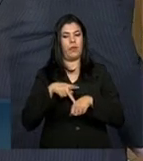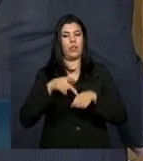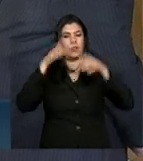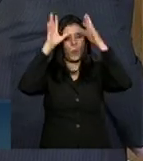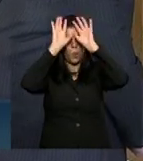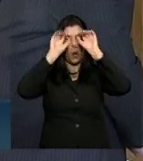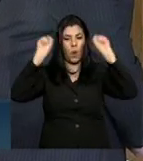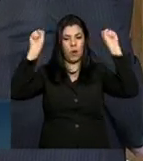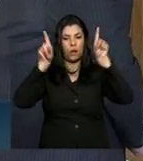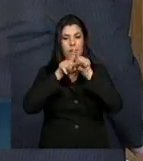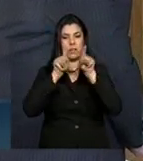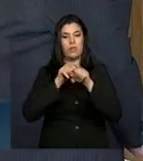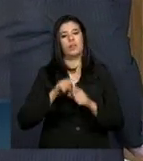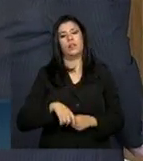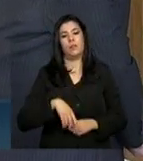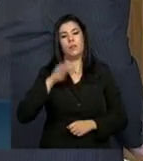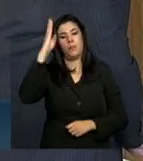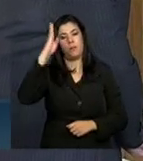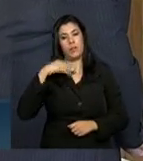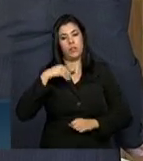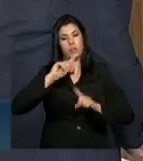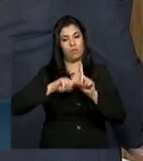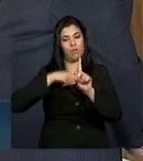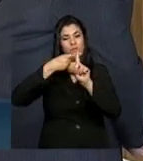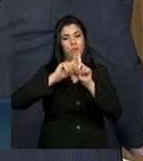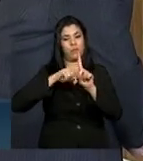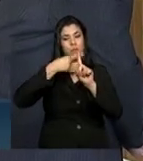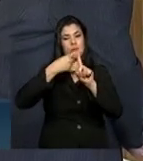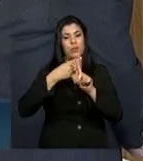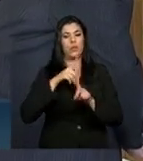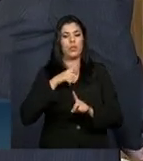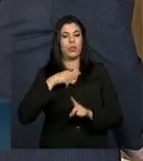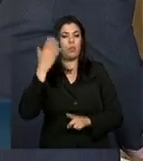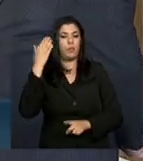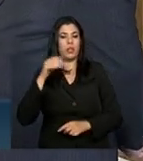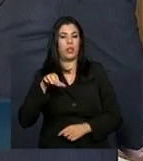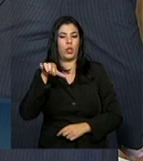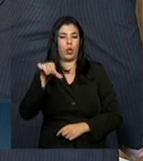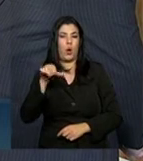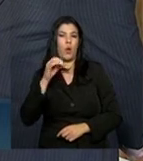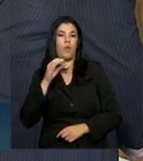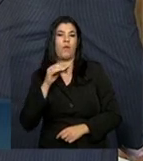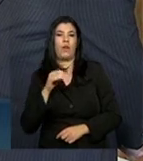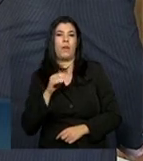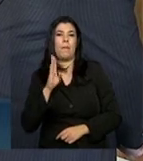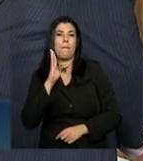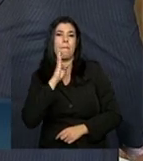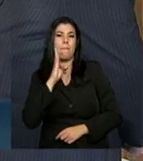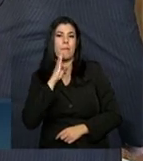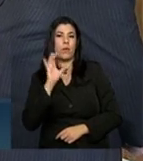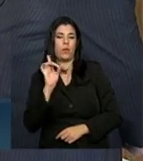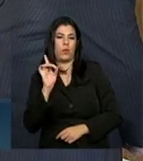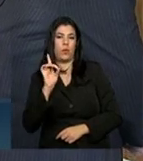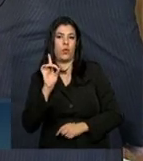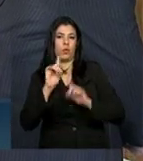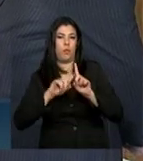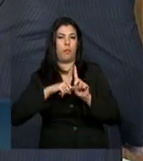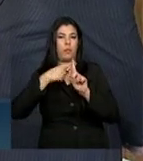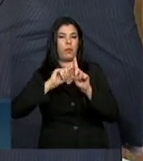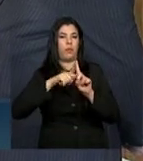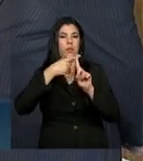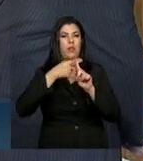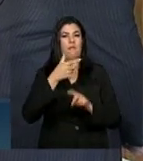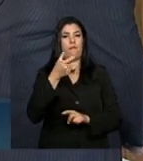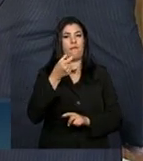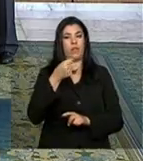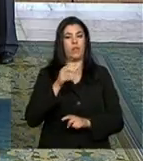entre 2009 e 2013, passando aí de 9 bilhões de dólares para quase 20 bilhões